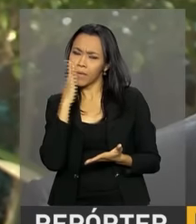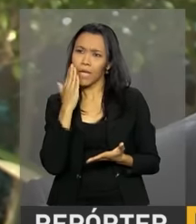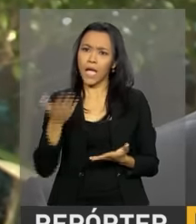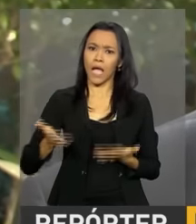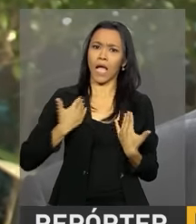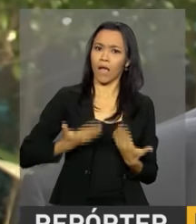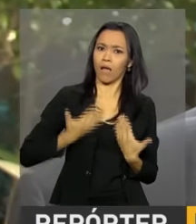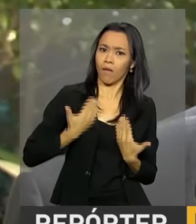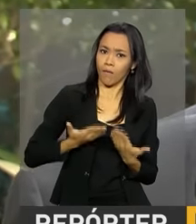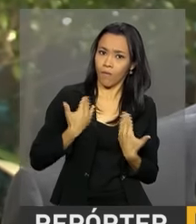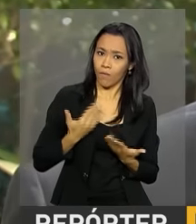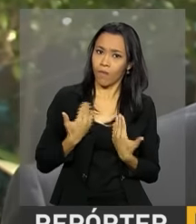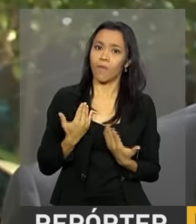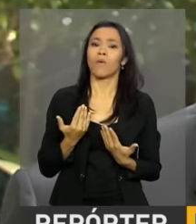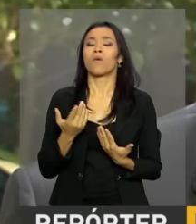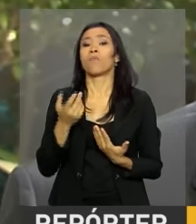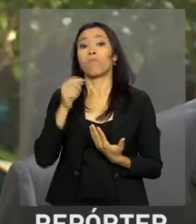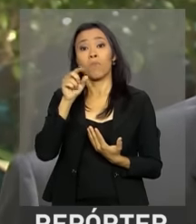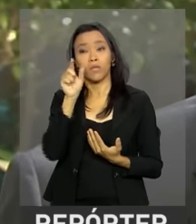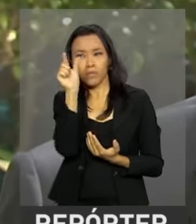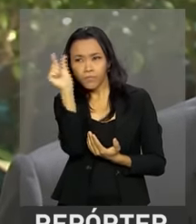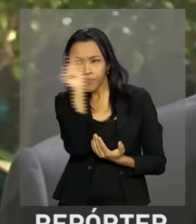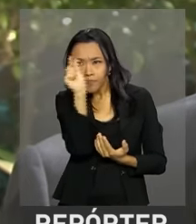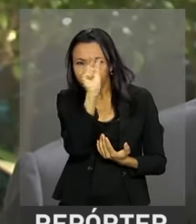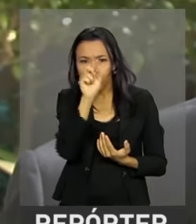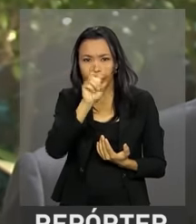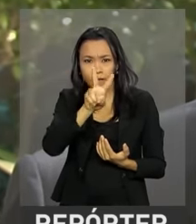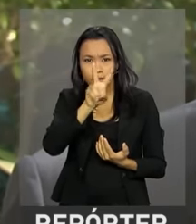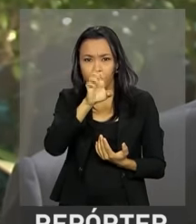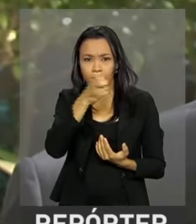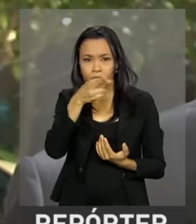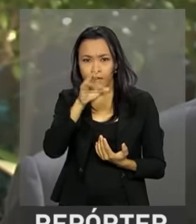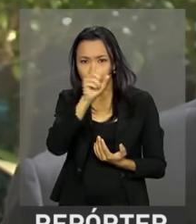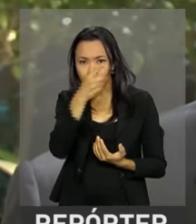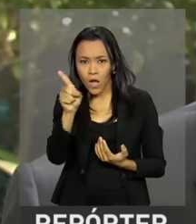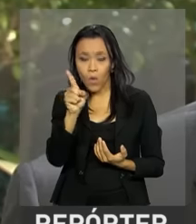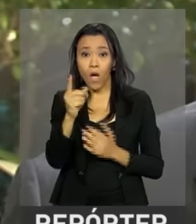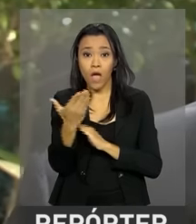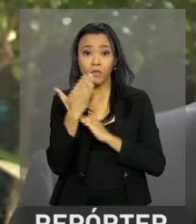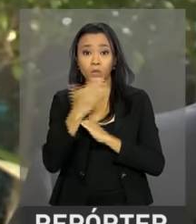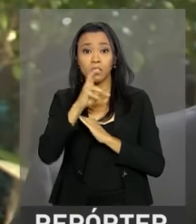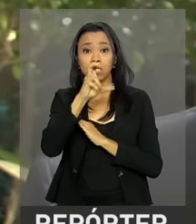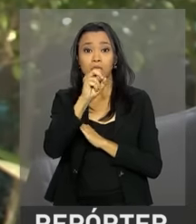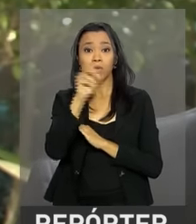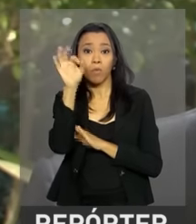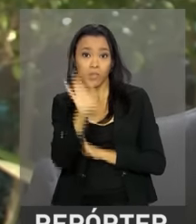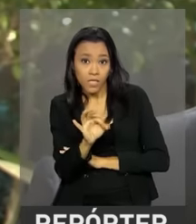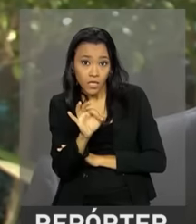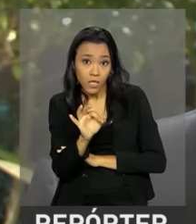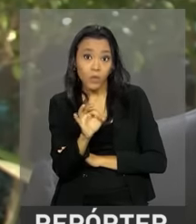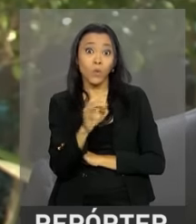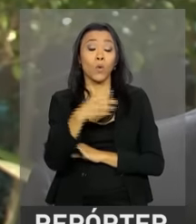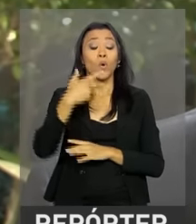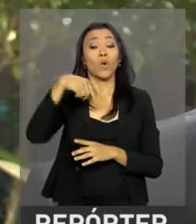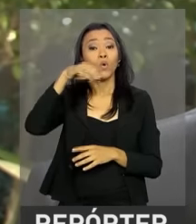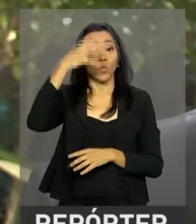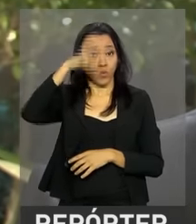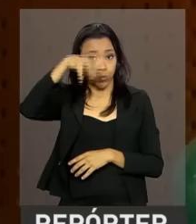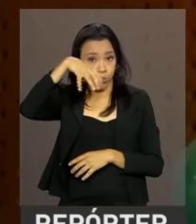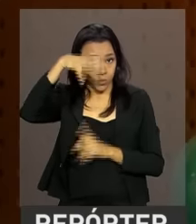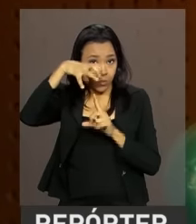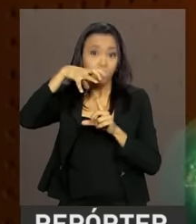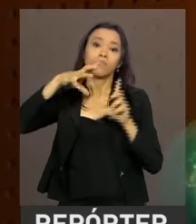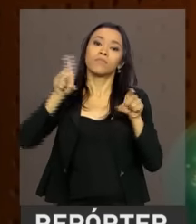colocar ele na posição e verão que vai te economizar 50% o gasto com chuveiro cai metade do que você